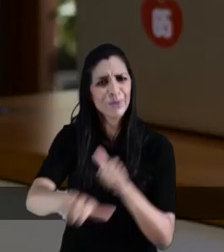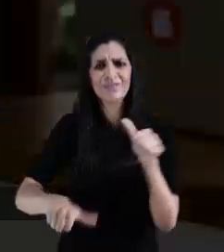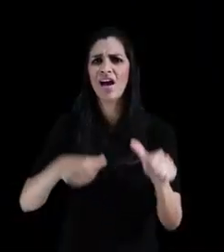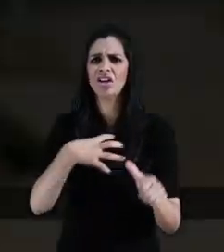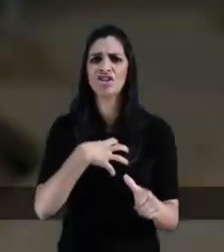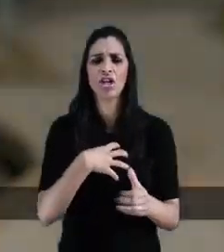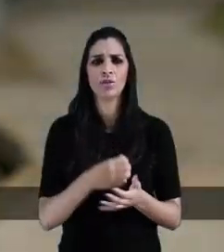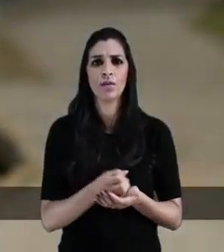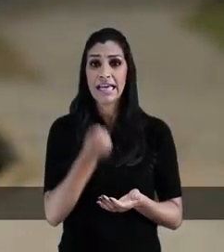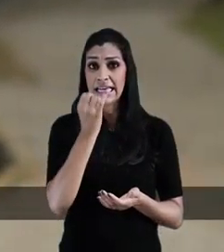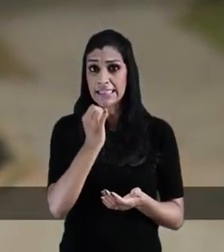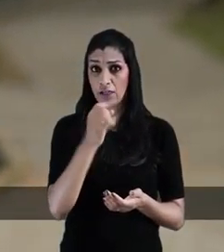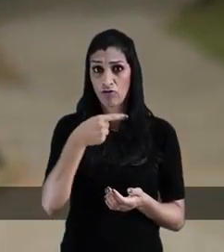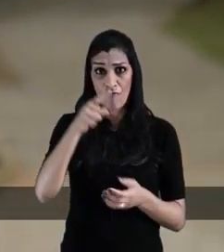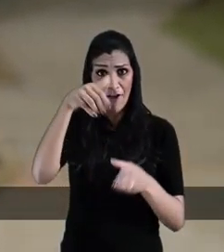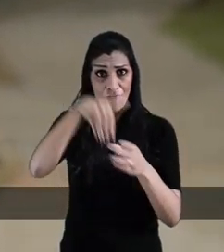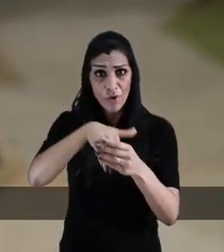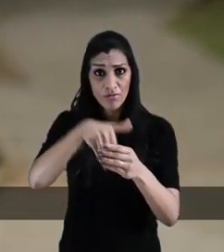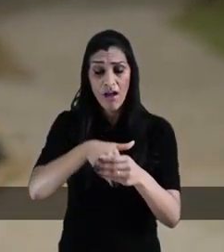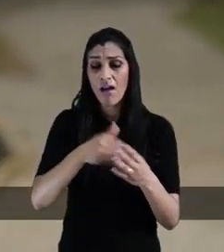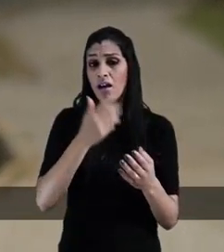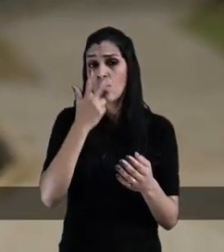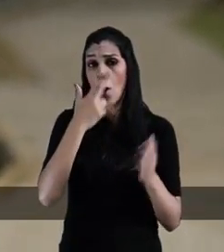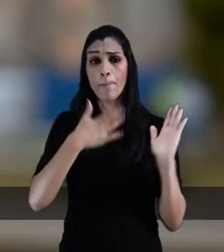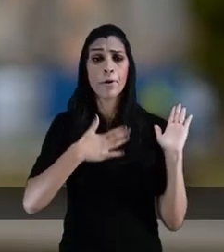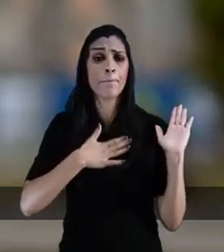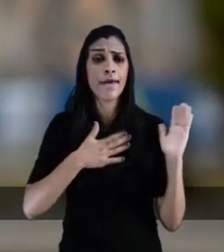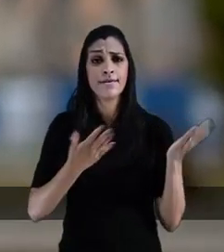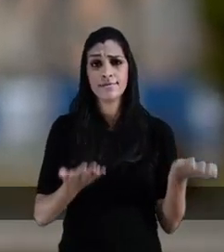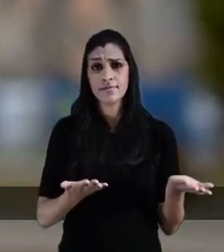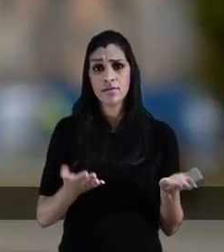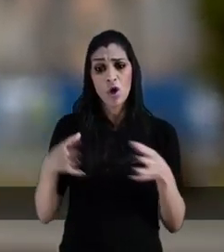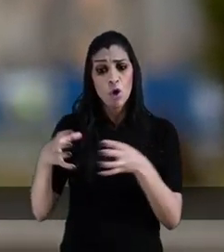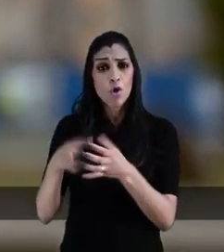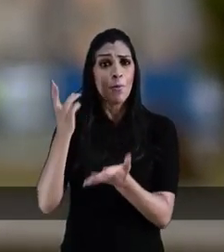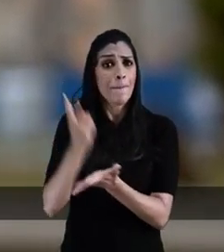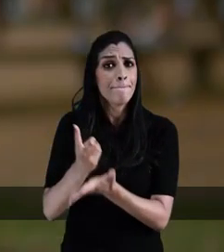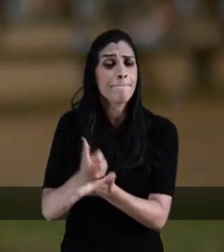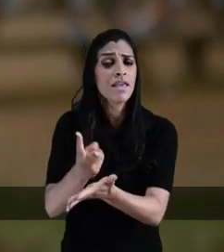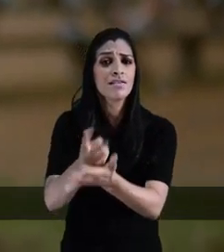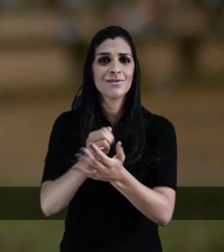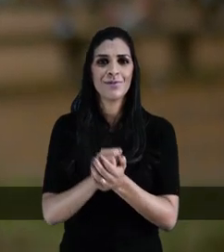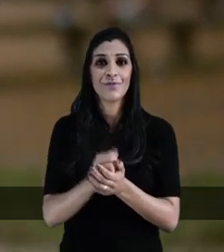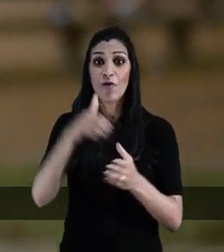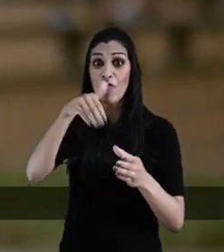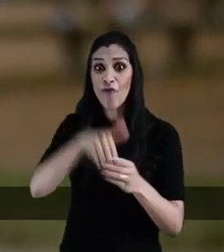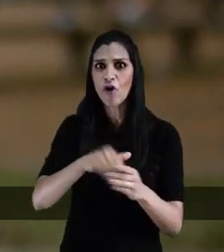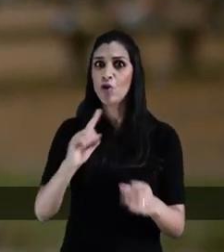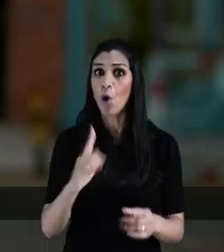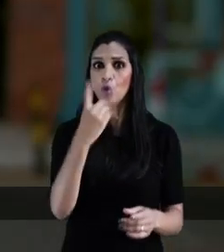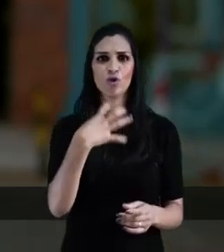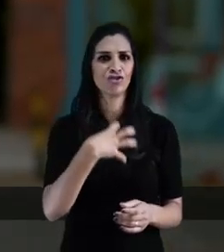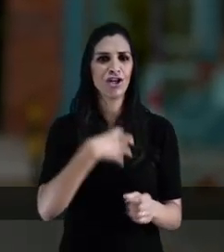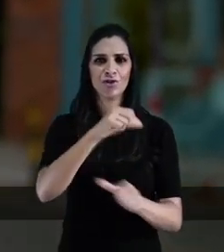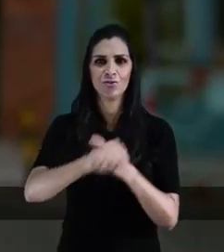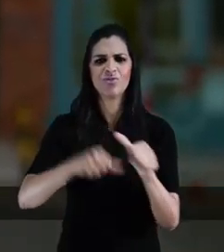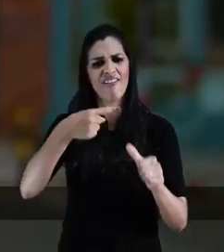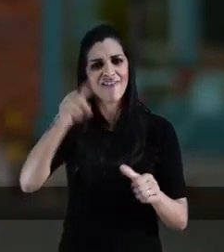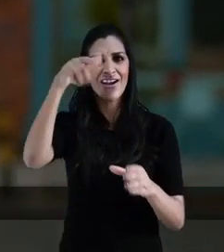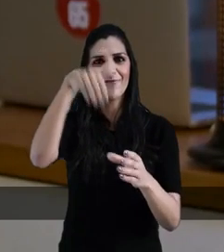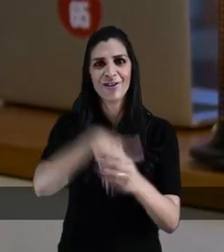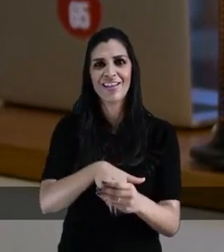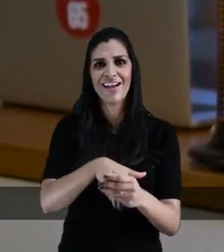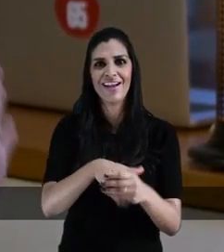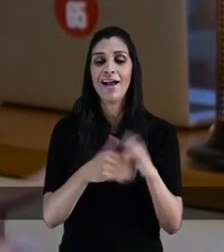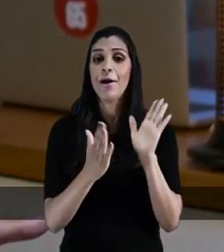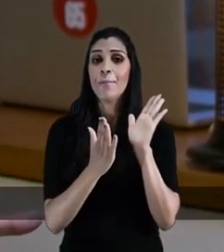tratadas desse jeito. Se tu não votar, vai continuar sendo só promessa. Vai continuar sendo os mesmos de sempre. O voto é tua única arma. Põe o teu voto na